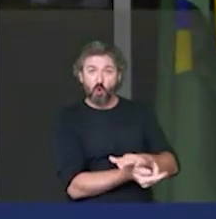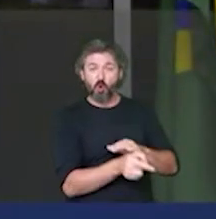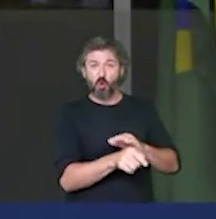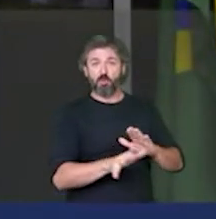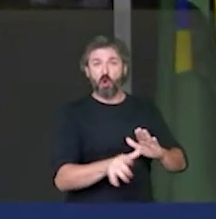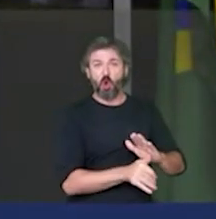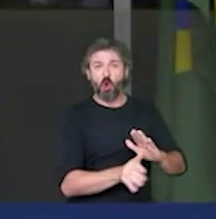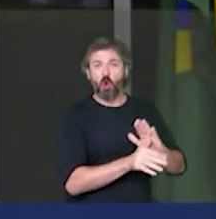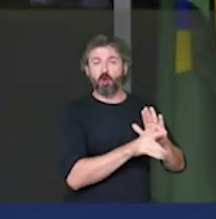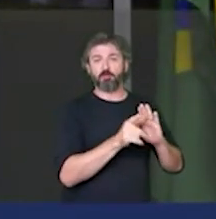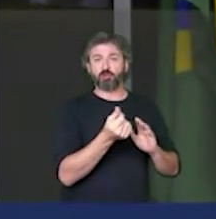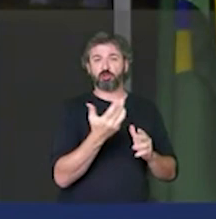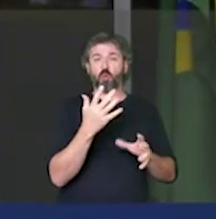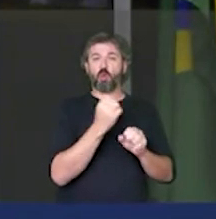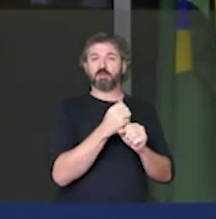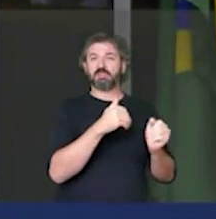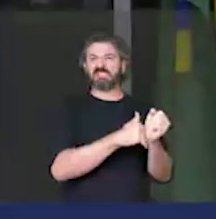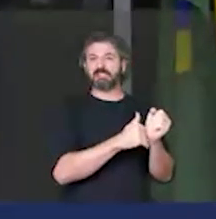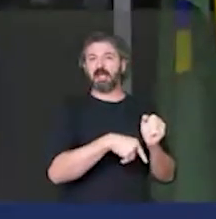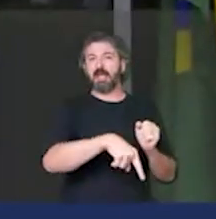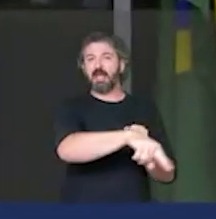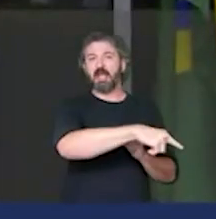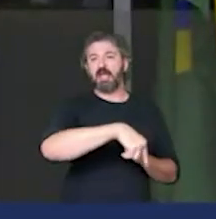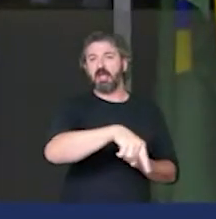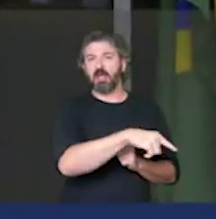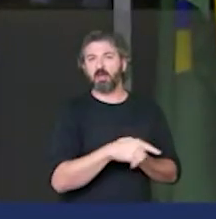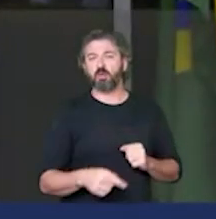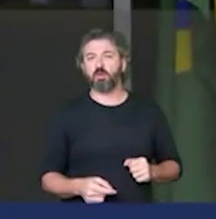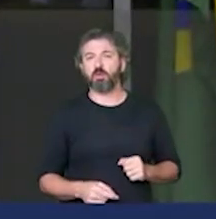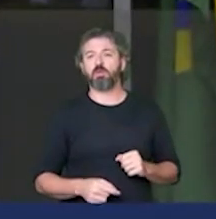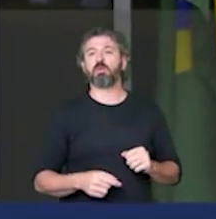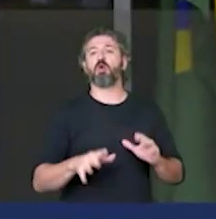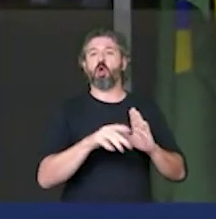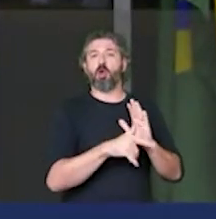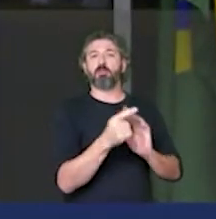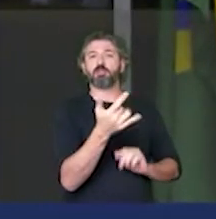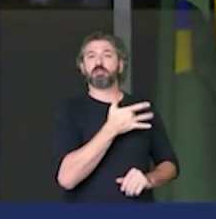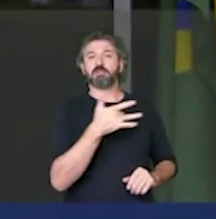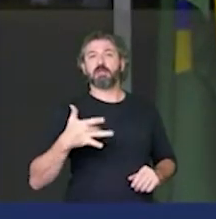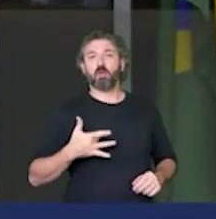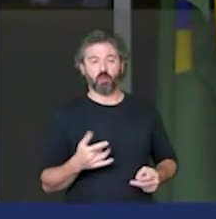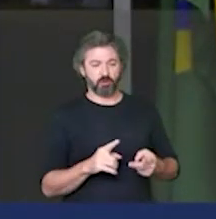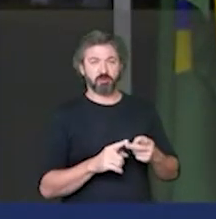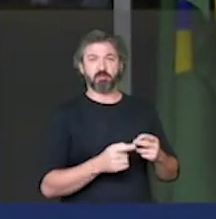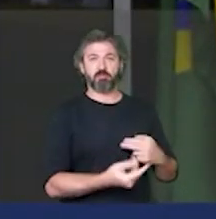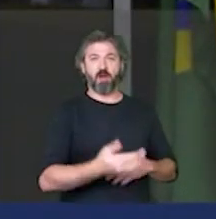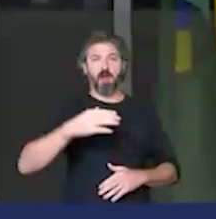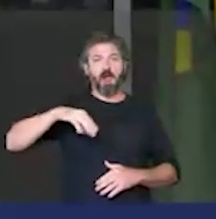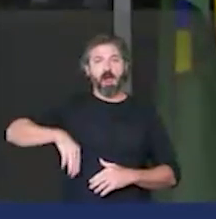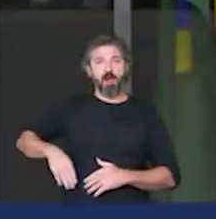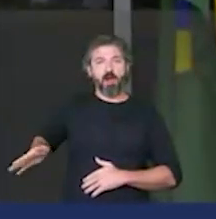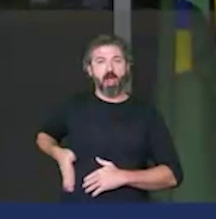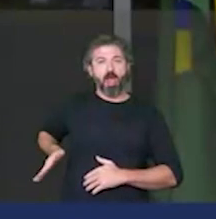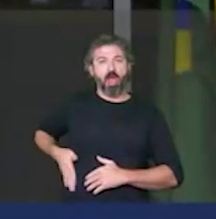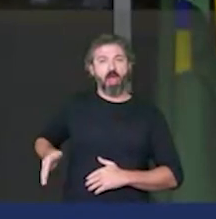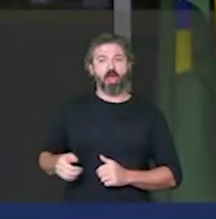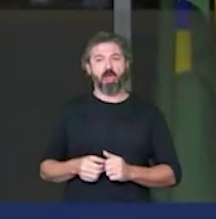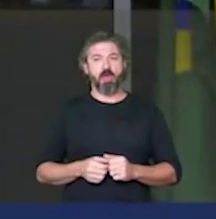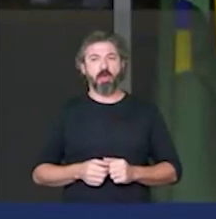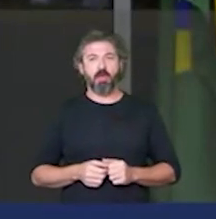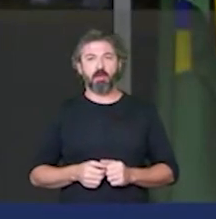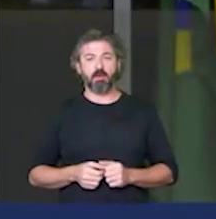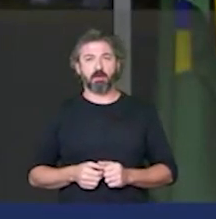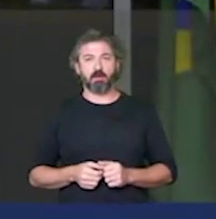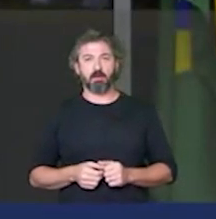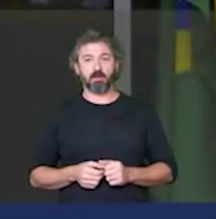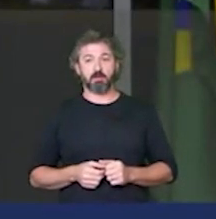que desvia dinheiro do orçamento secreto, desvia dinheiro da saúde para botar dinheiro no próprio bolso.